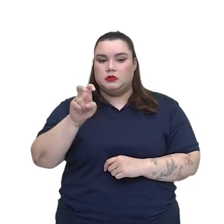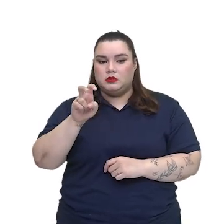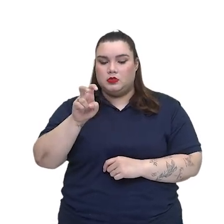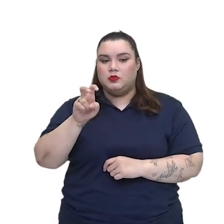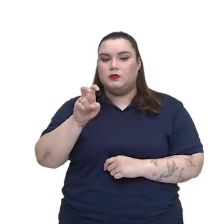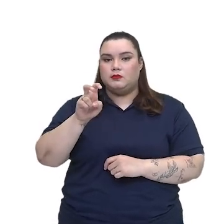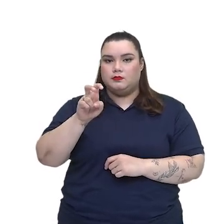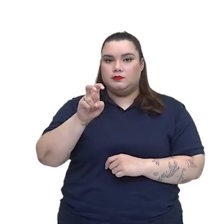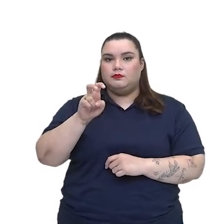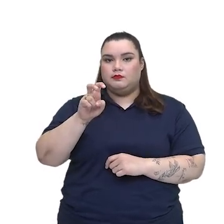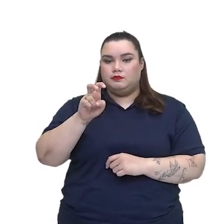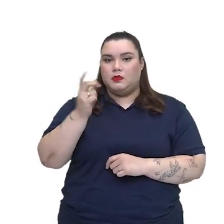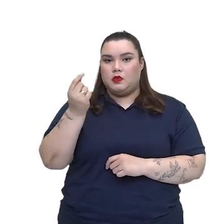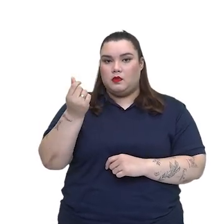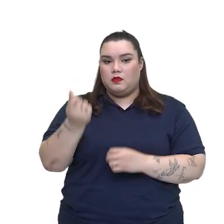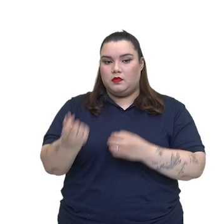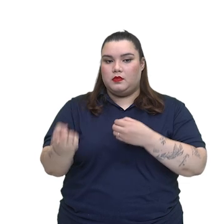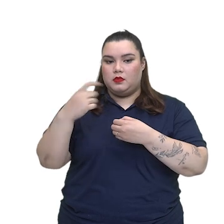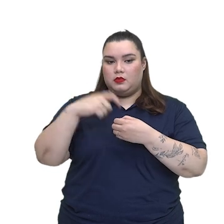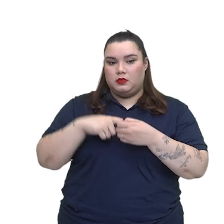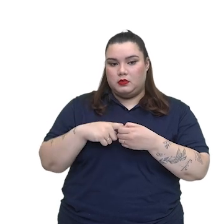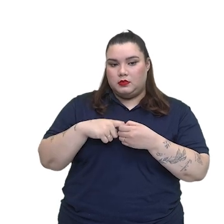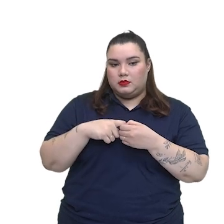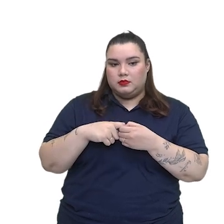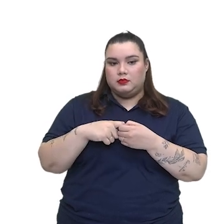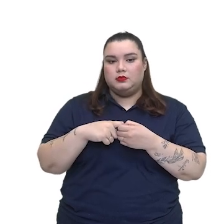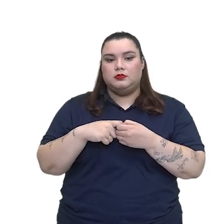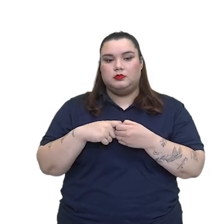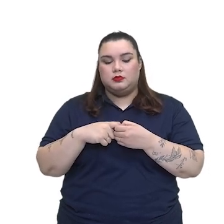3,25, o valor do troco da Gabi,